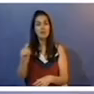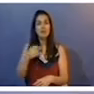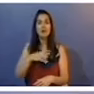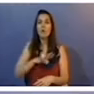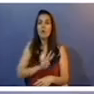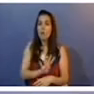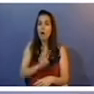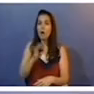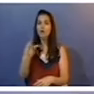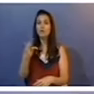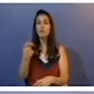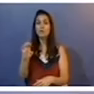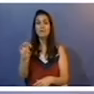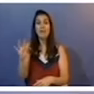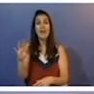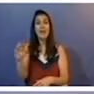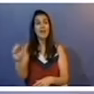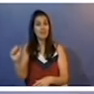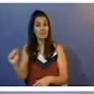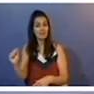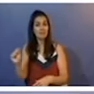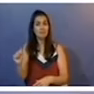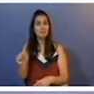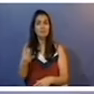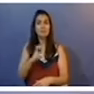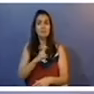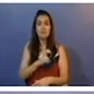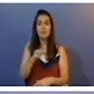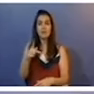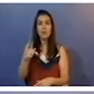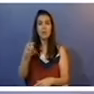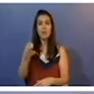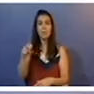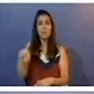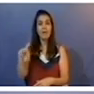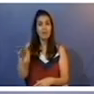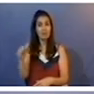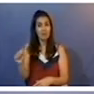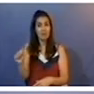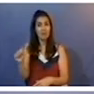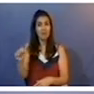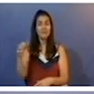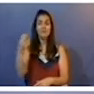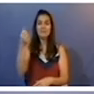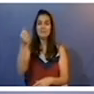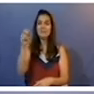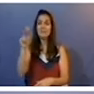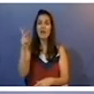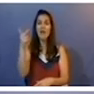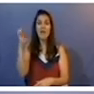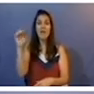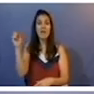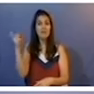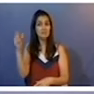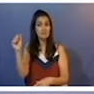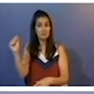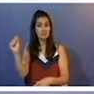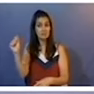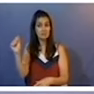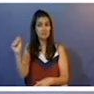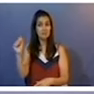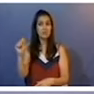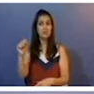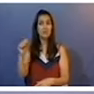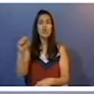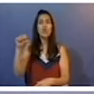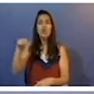é tetra, 5 é penta, 6 é hexa, 7 é hepta, 8 é